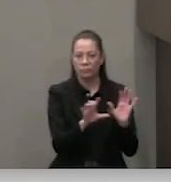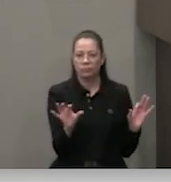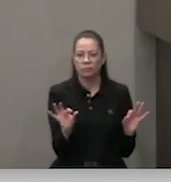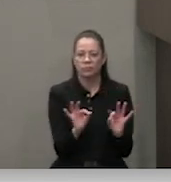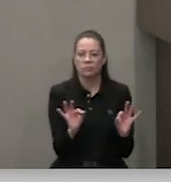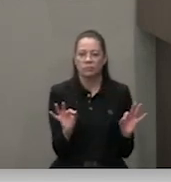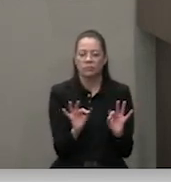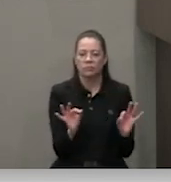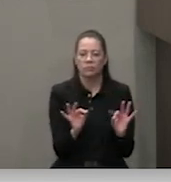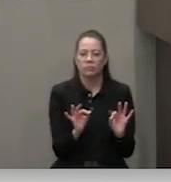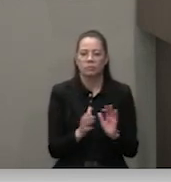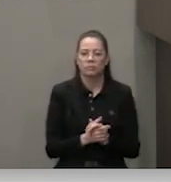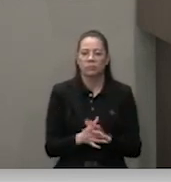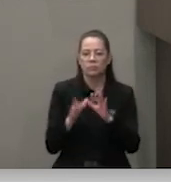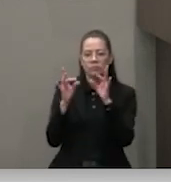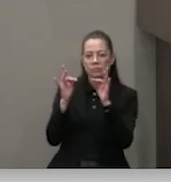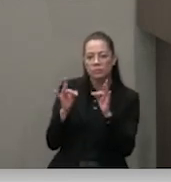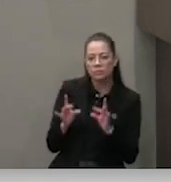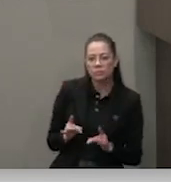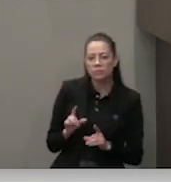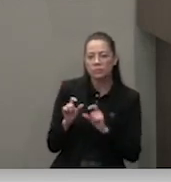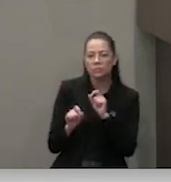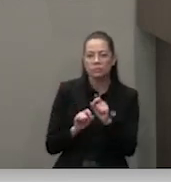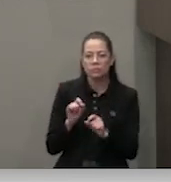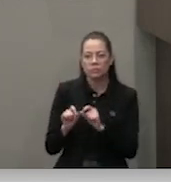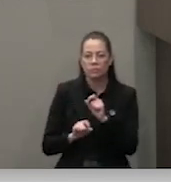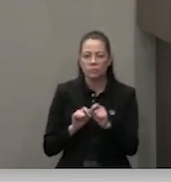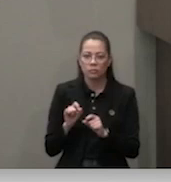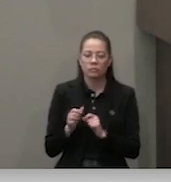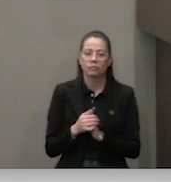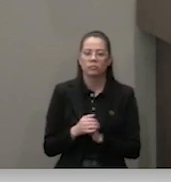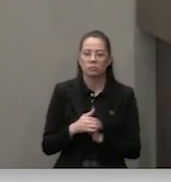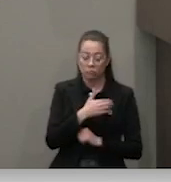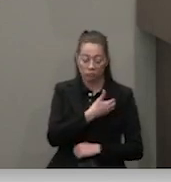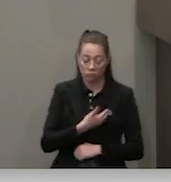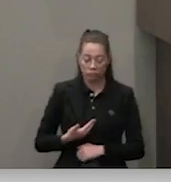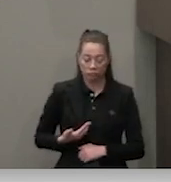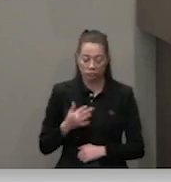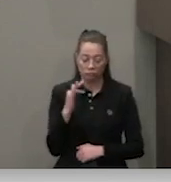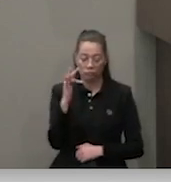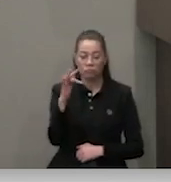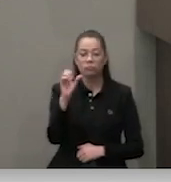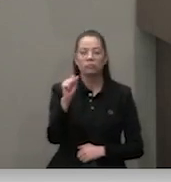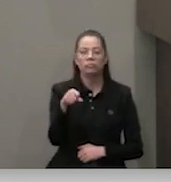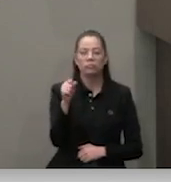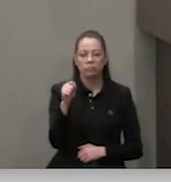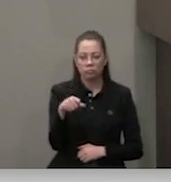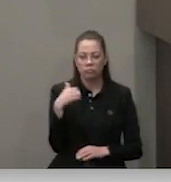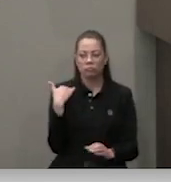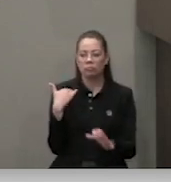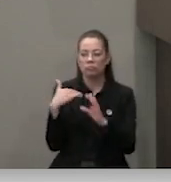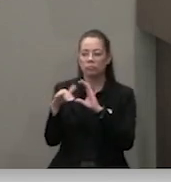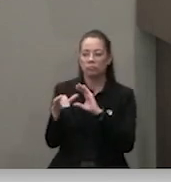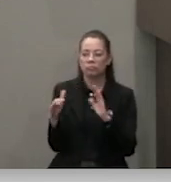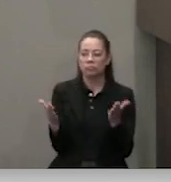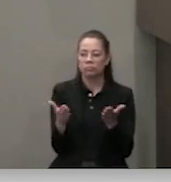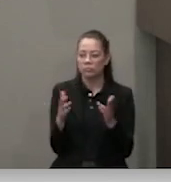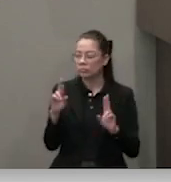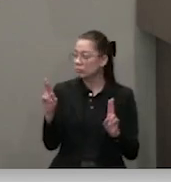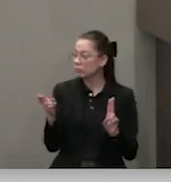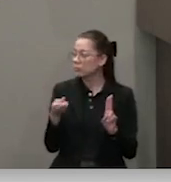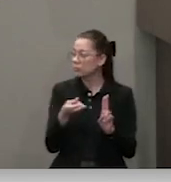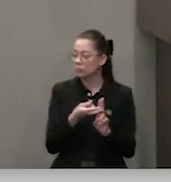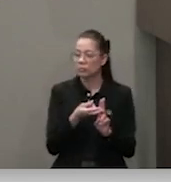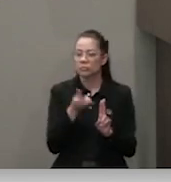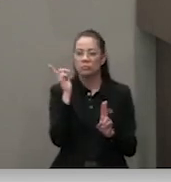lei e detalhe só porque o governo federal está né encaminhando o recurso